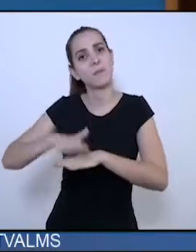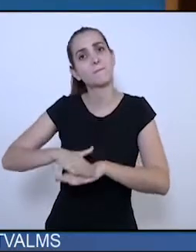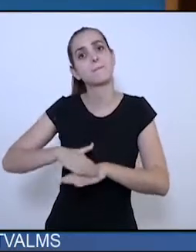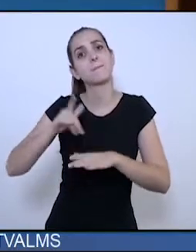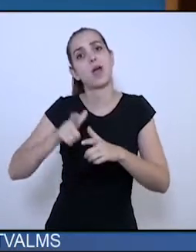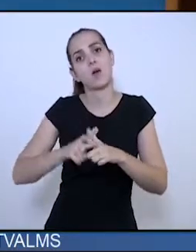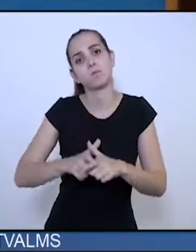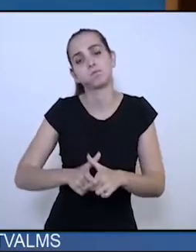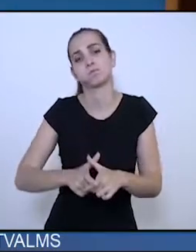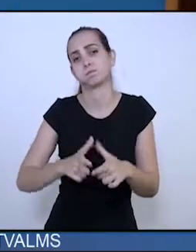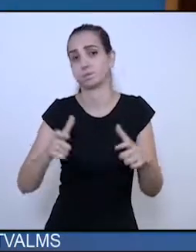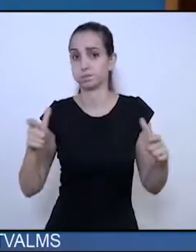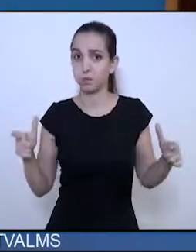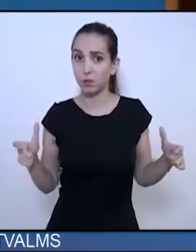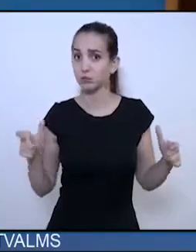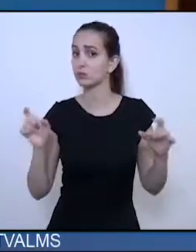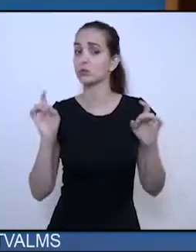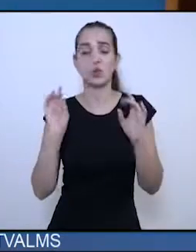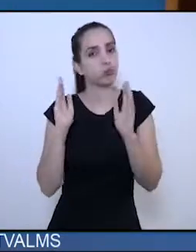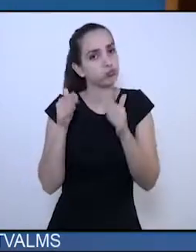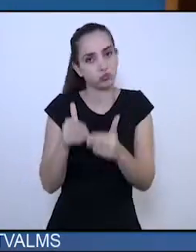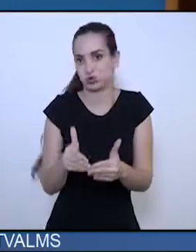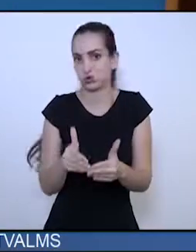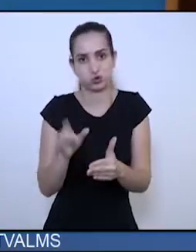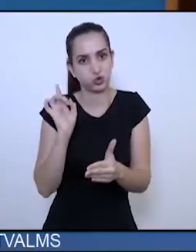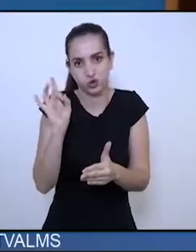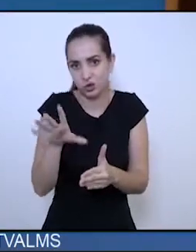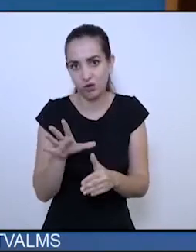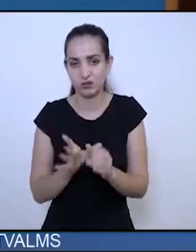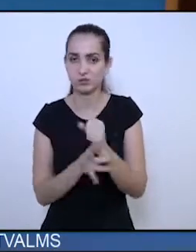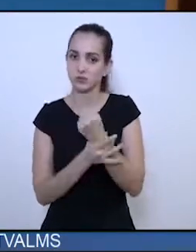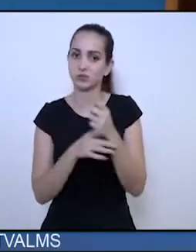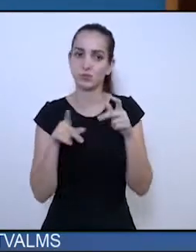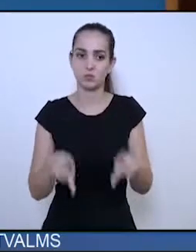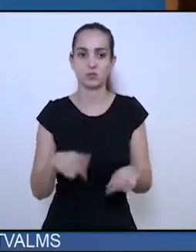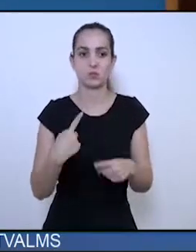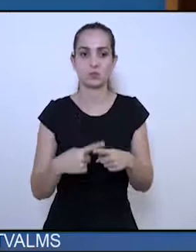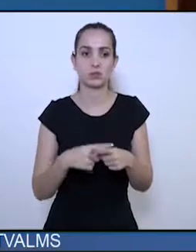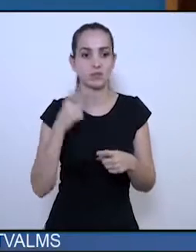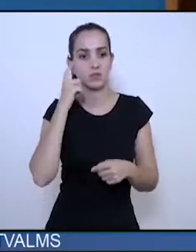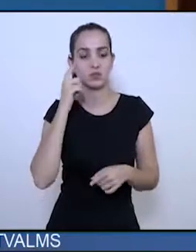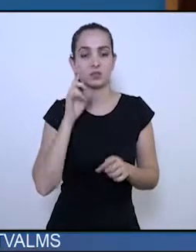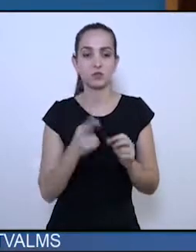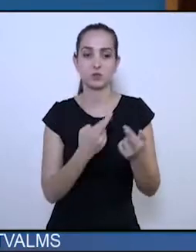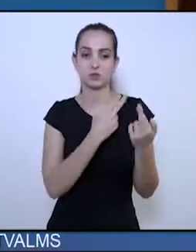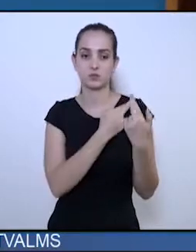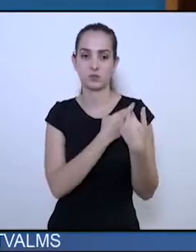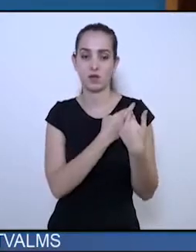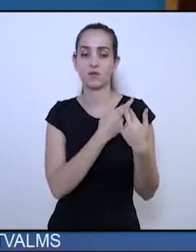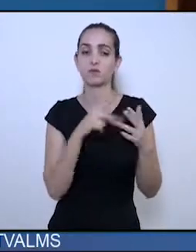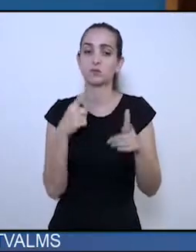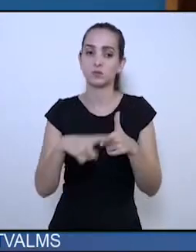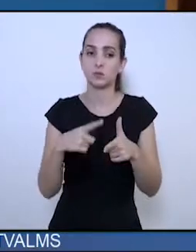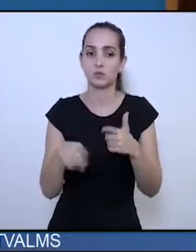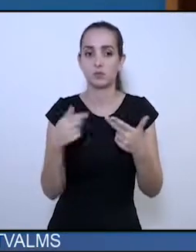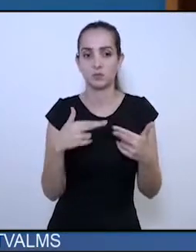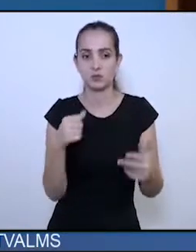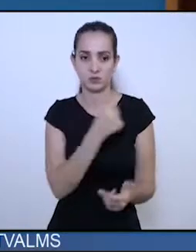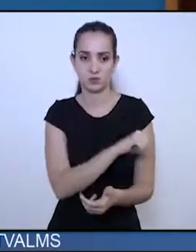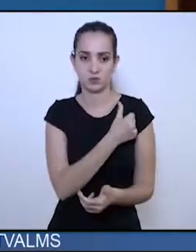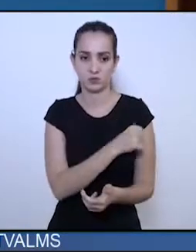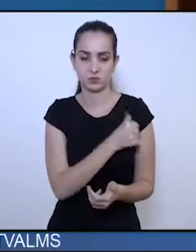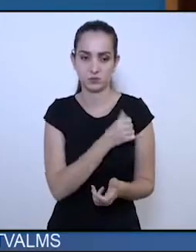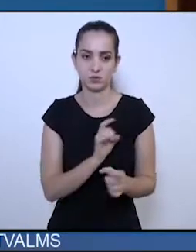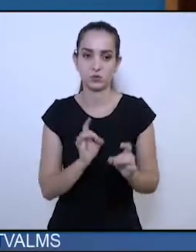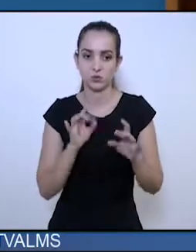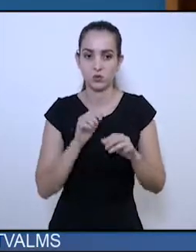mais ampla do que apenas a segurança pública, porque senão fica a impressão de que o responsável pelos problemas existentes no Rio e